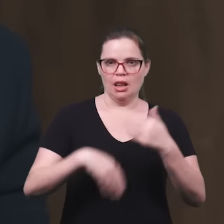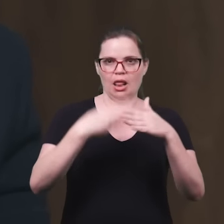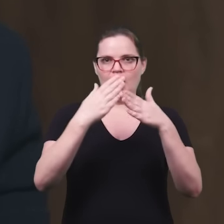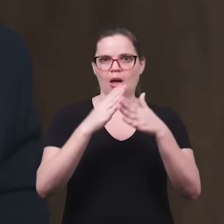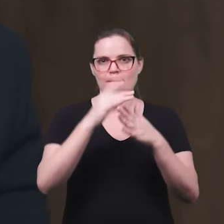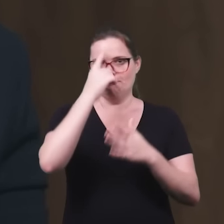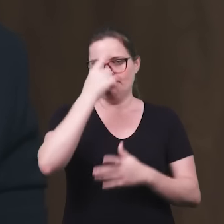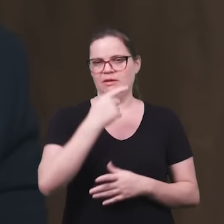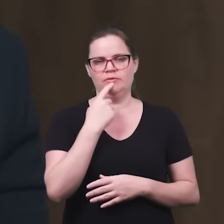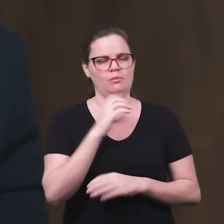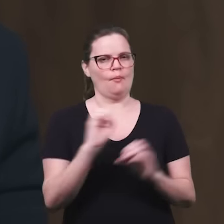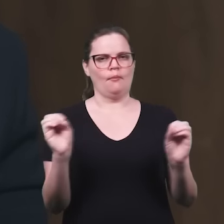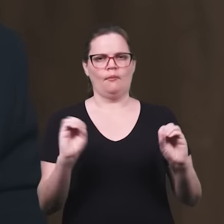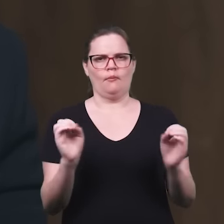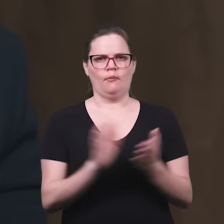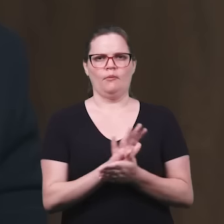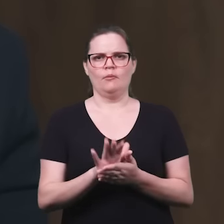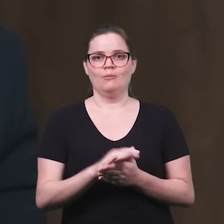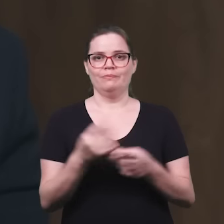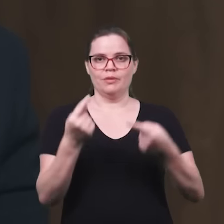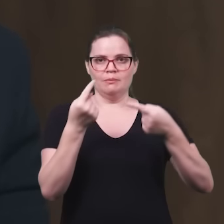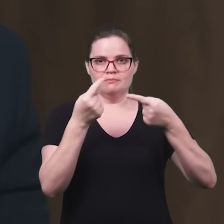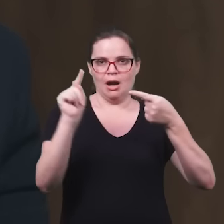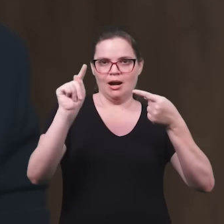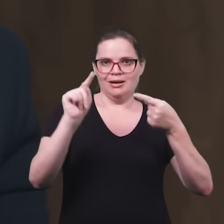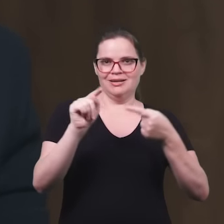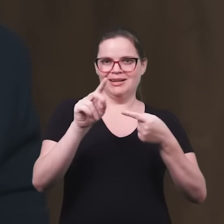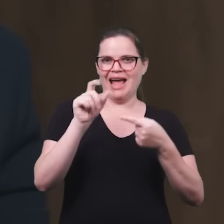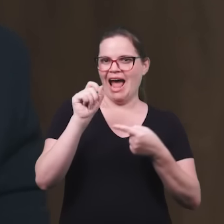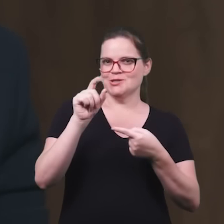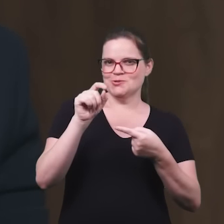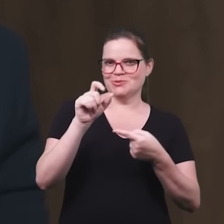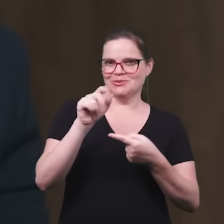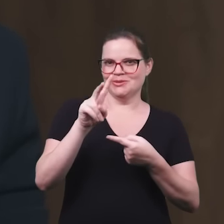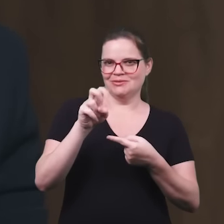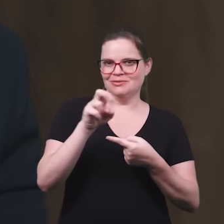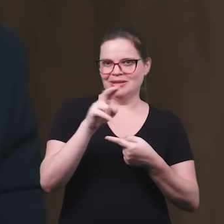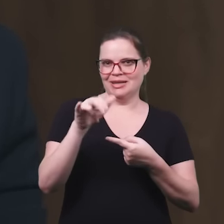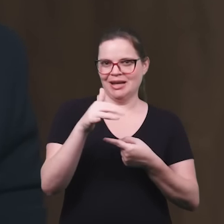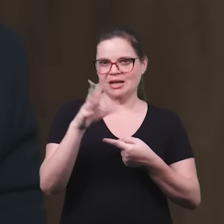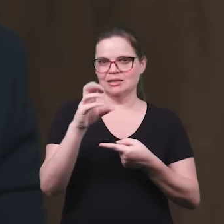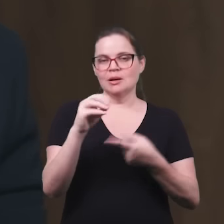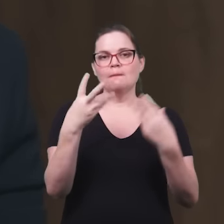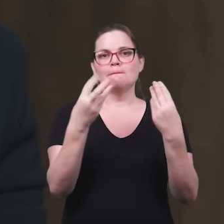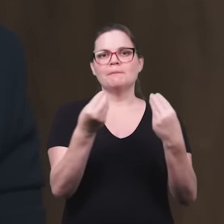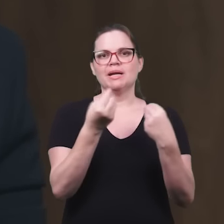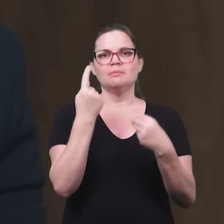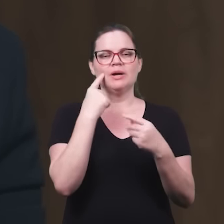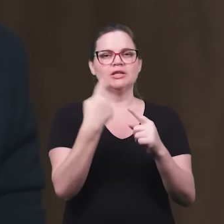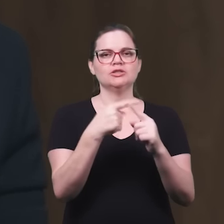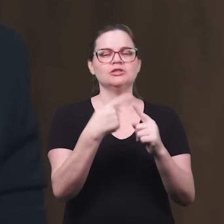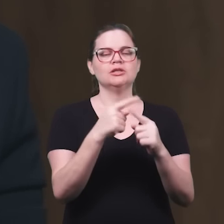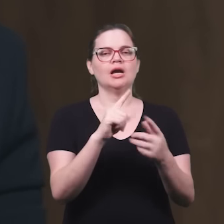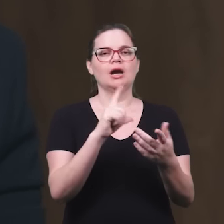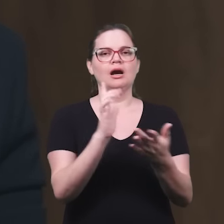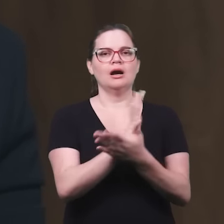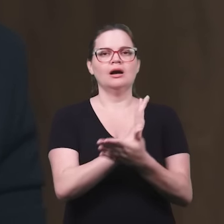Verificação, ela surgiu, inclusive, num momento em que se tinha muitos chamados perfis fakes na rede social,